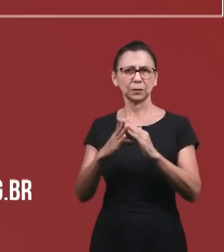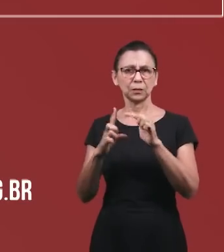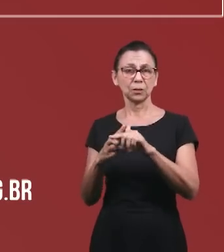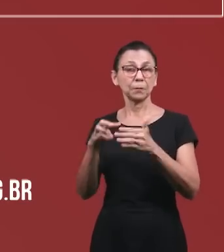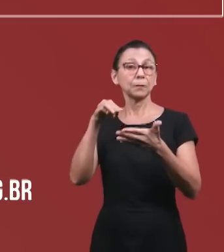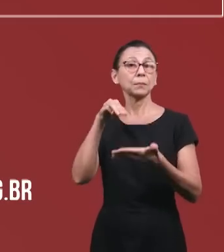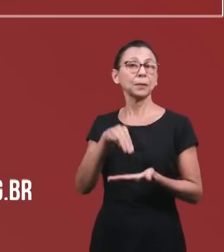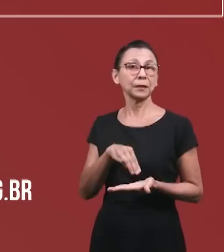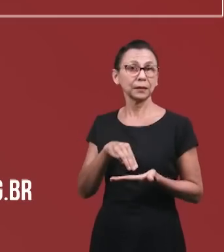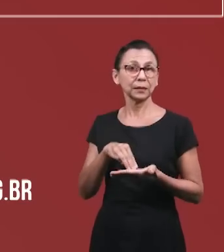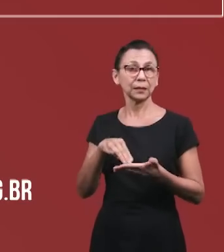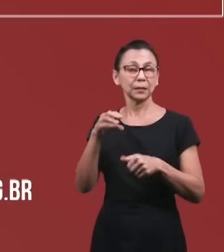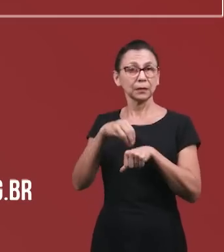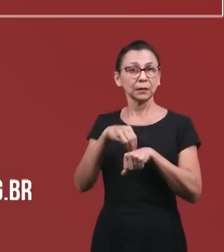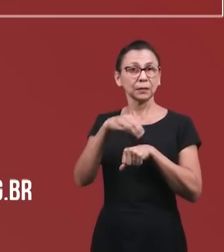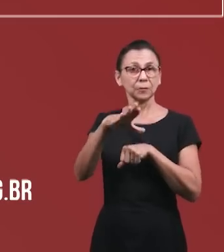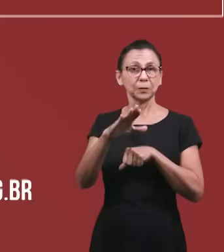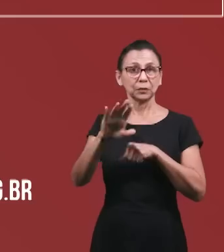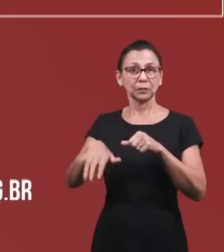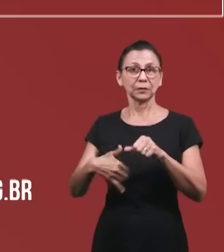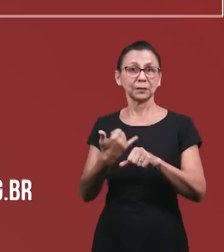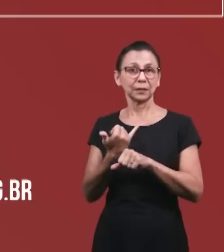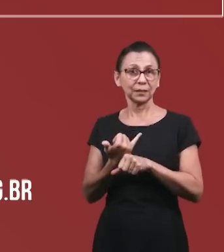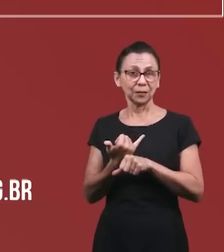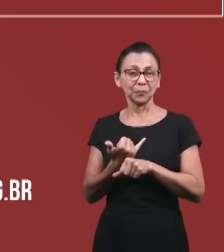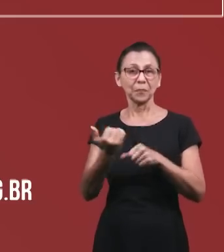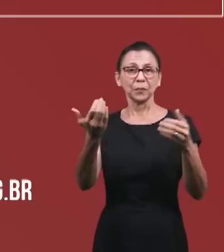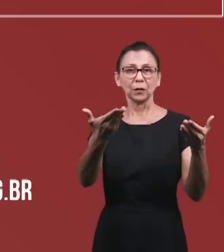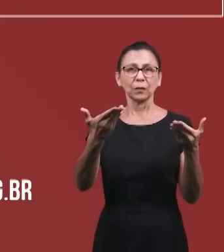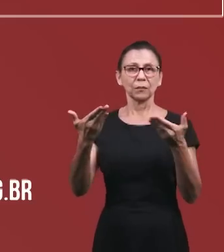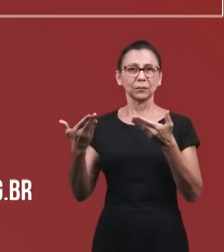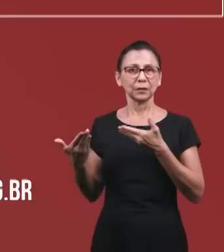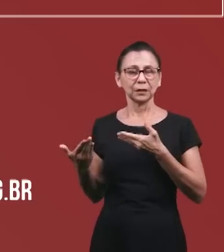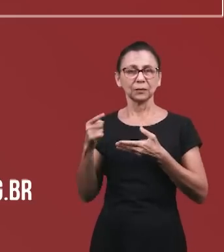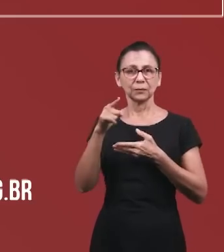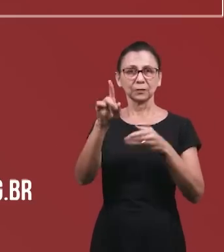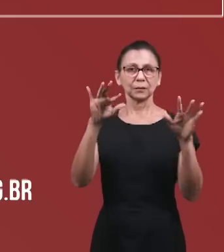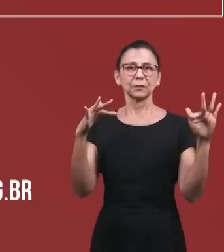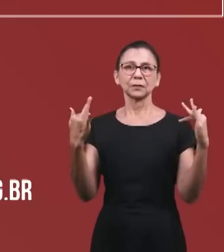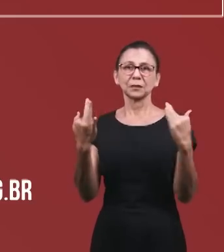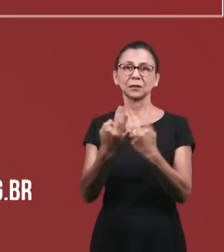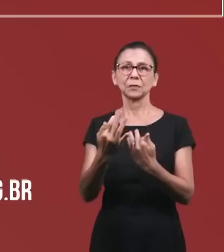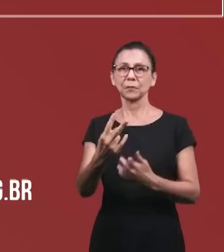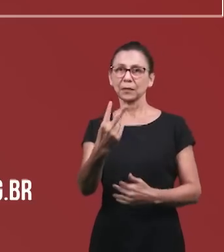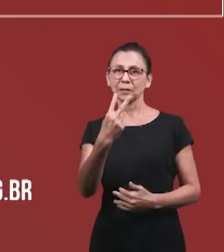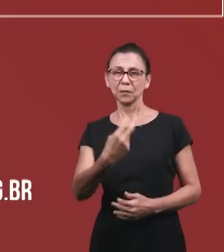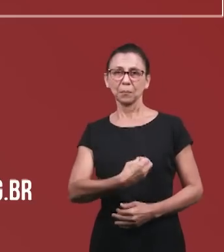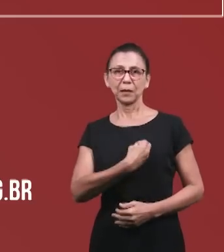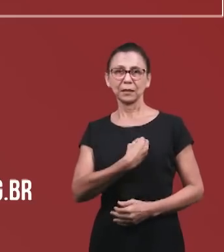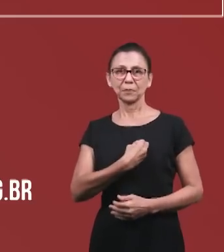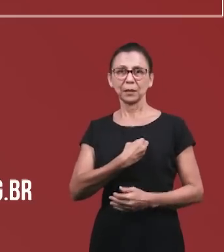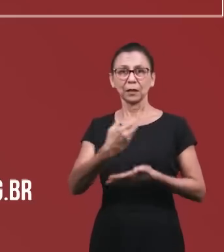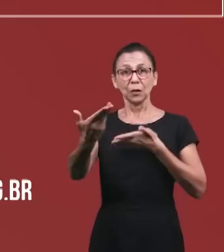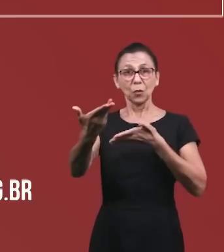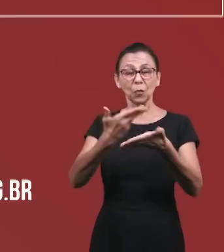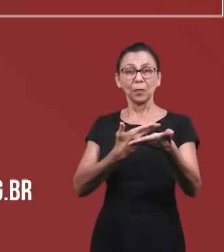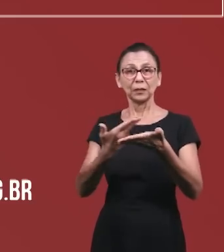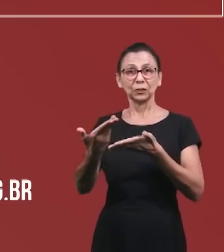vizinhos, parentes, pessoas por quem você está orando. E juntos receberemos uma grande bênção do